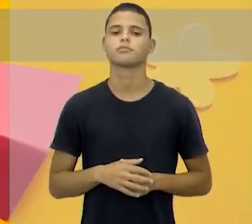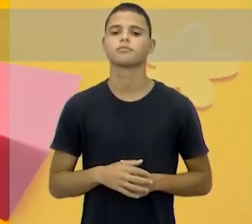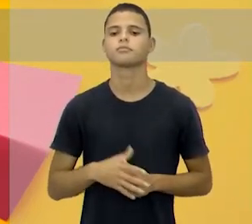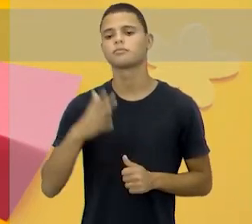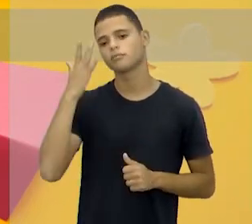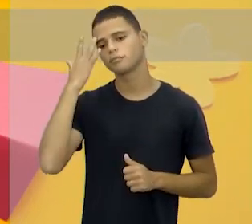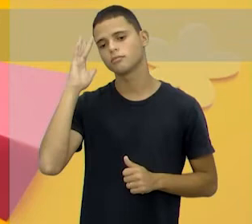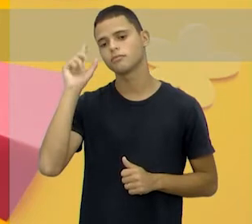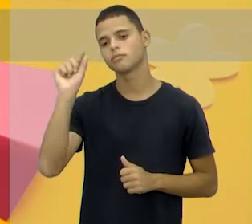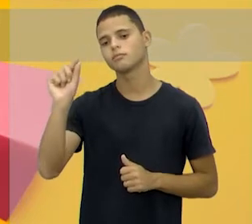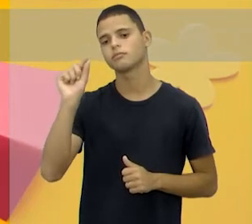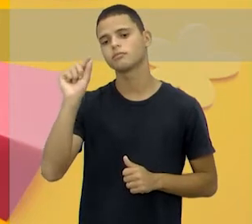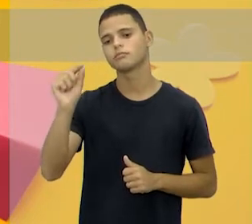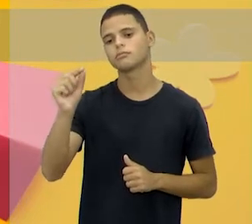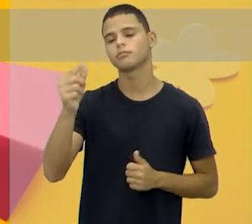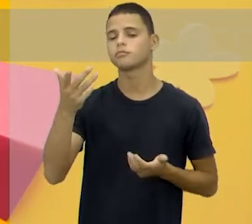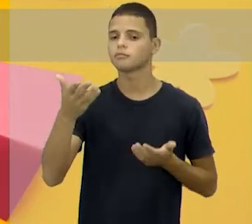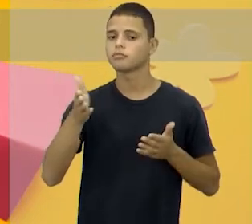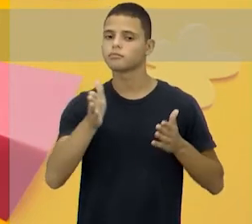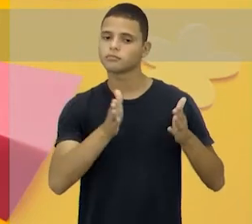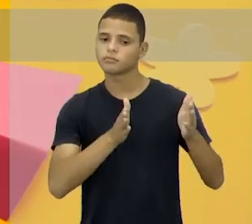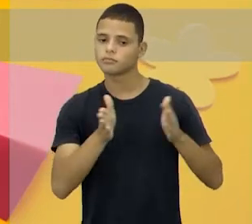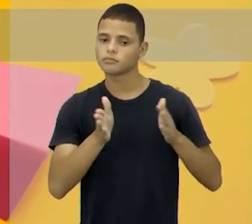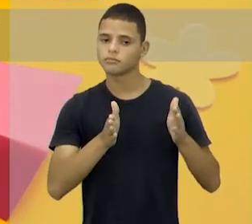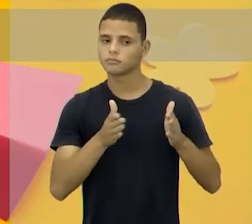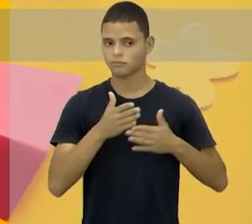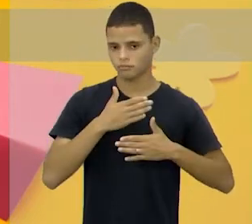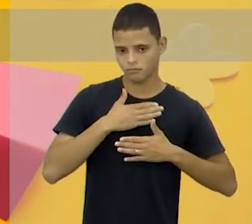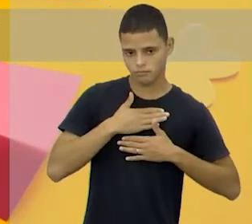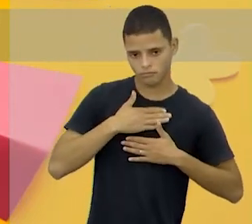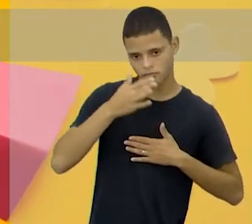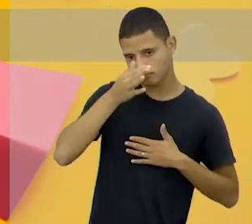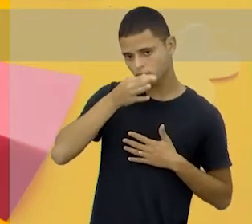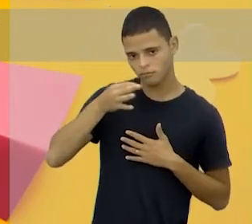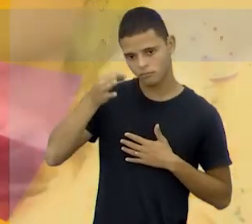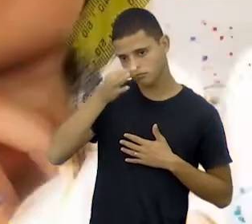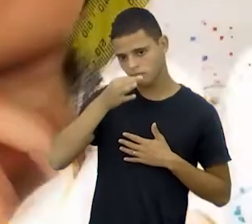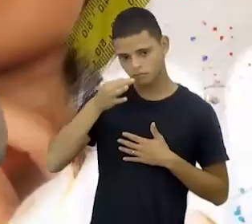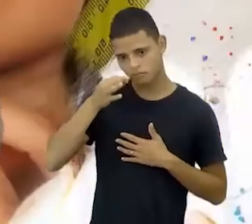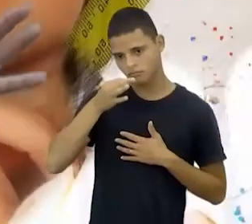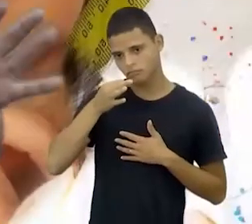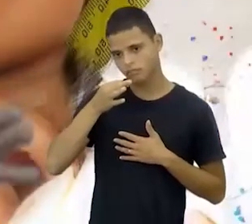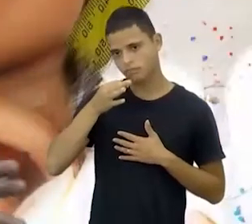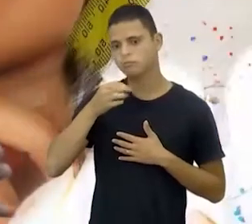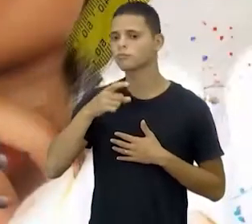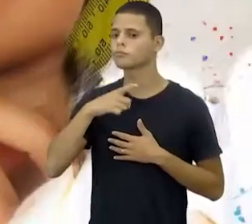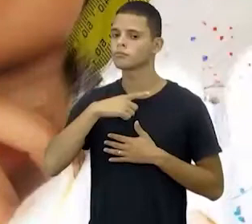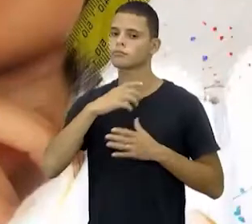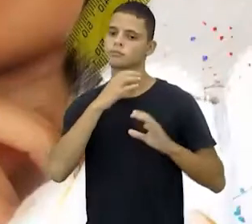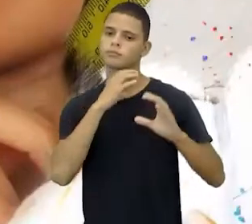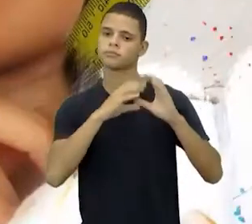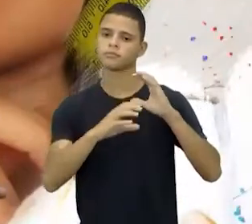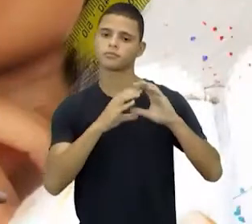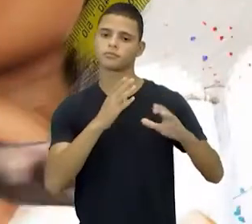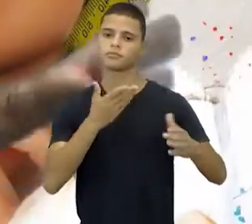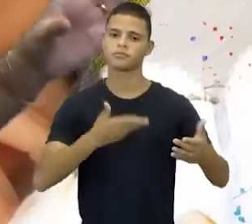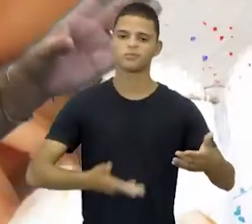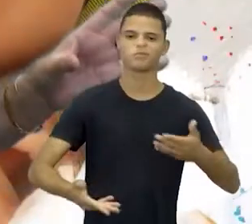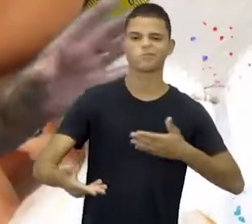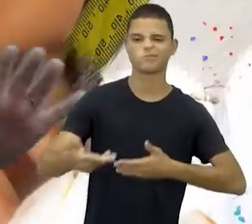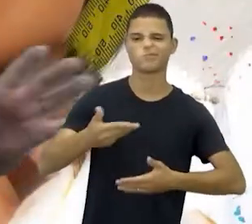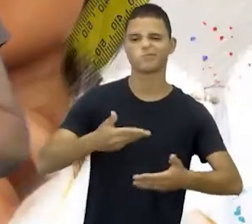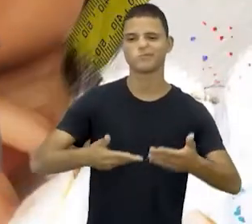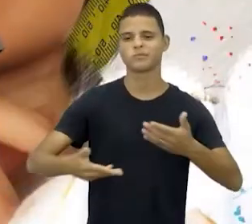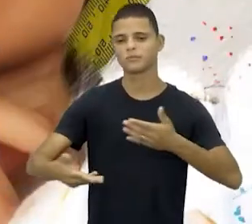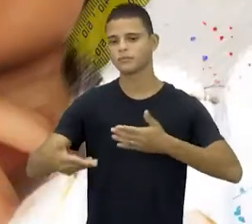você acha? Eu acho que é aquele momento que eu vou dar minha opinião. Vai ocorrer a nossa comunicação interpessoal.